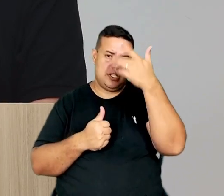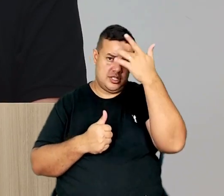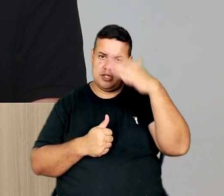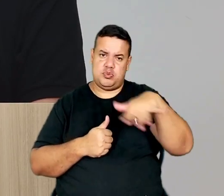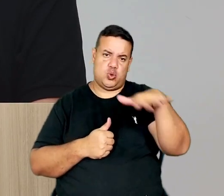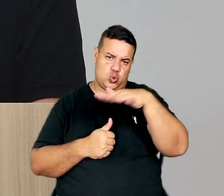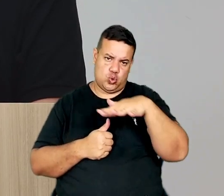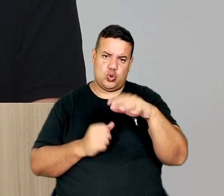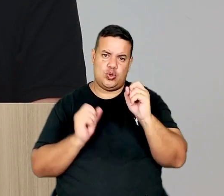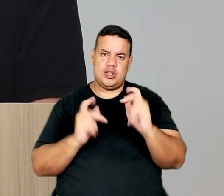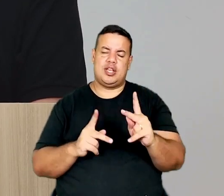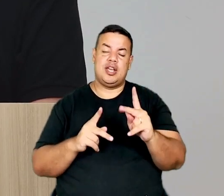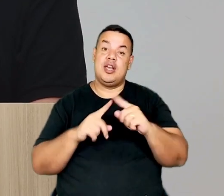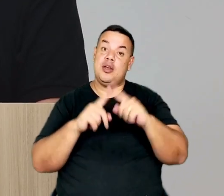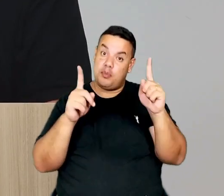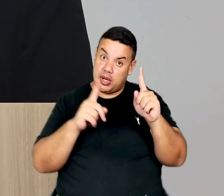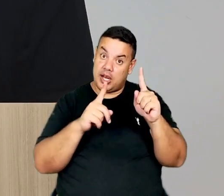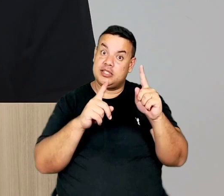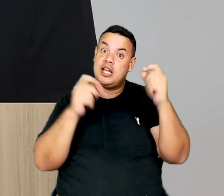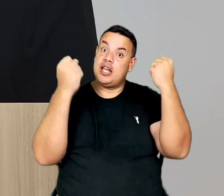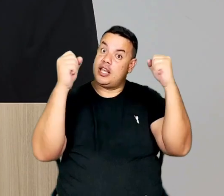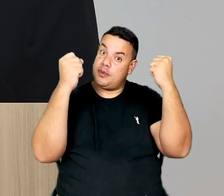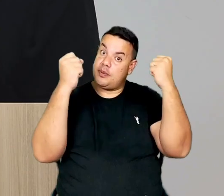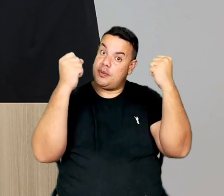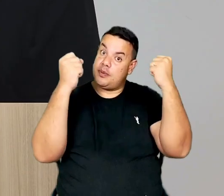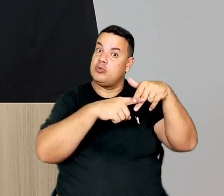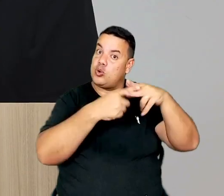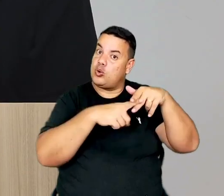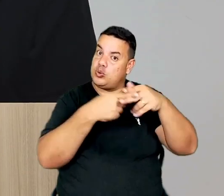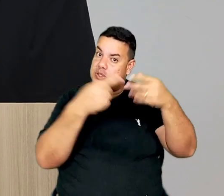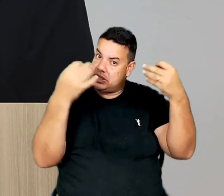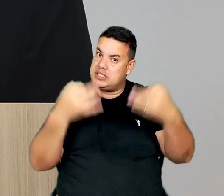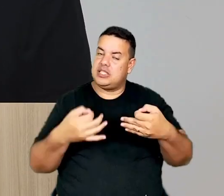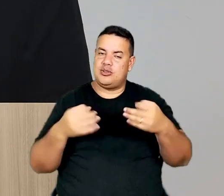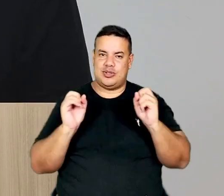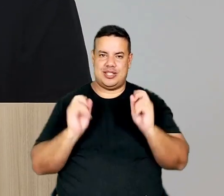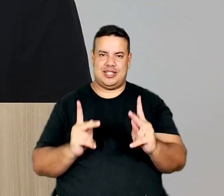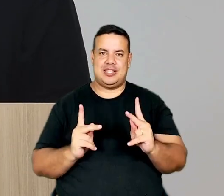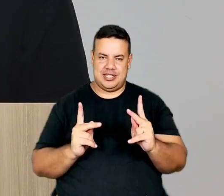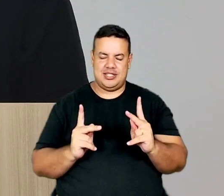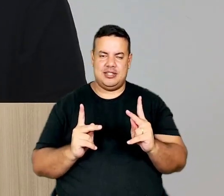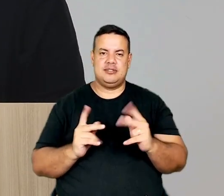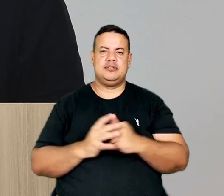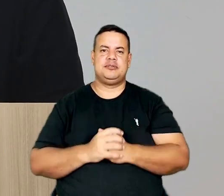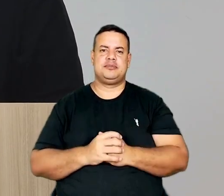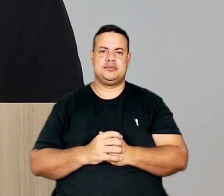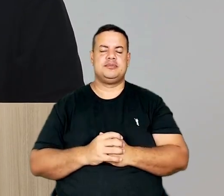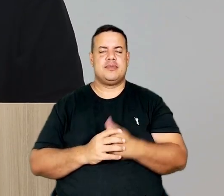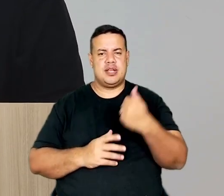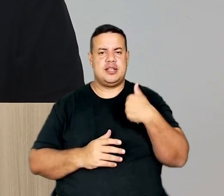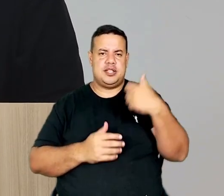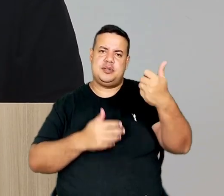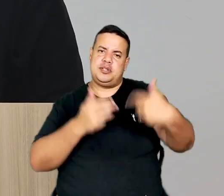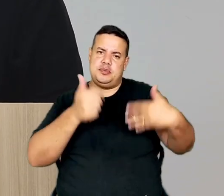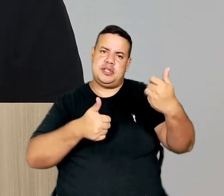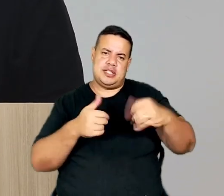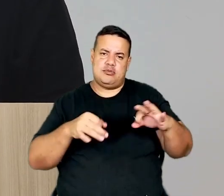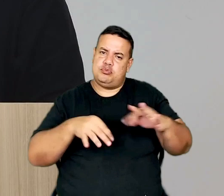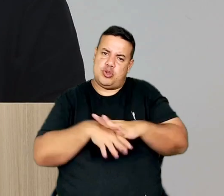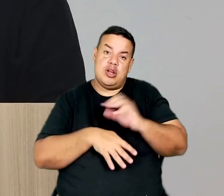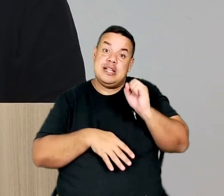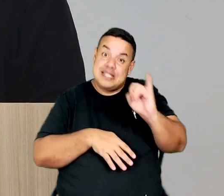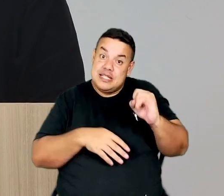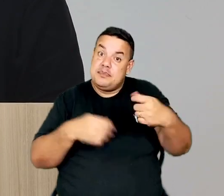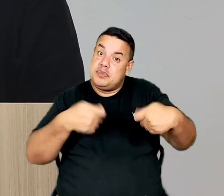que estar o equipamento em perfeito estado. Tá bom? Fica aqui as minhas considerações. Se necessário for, nós